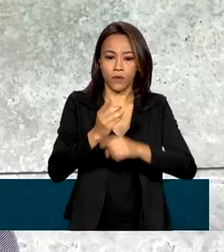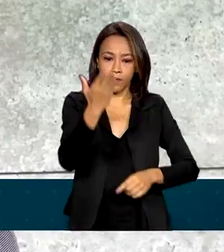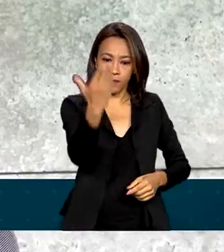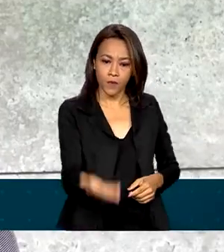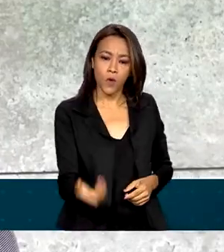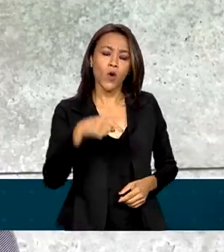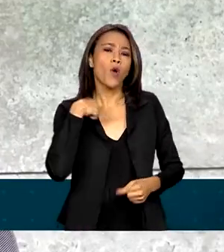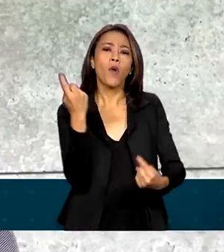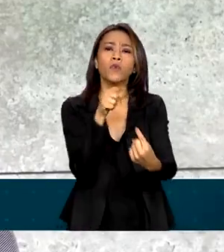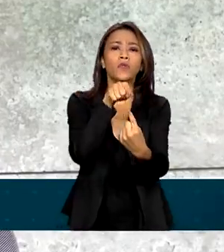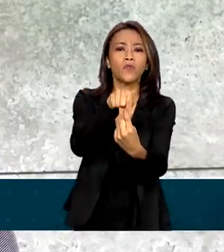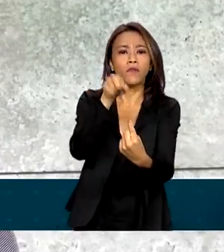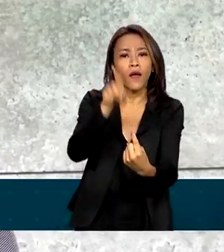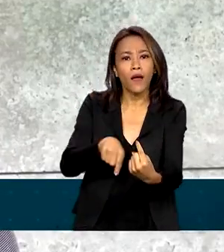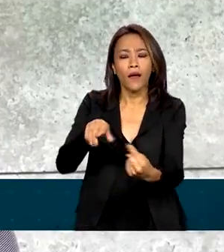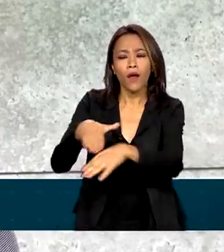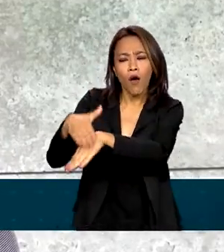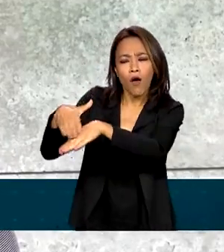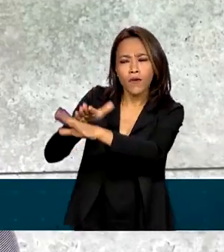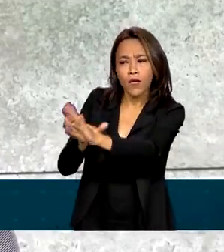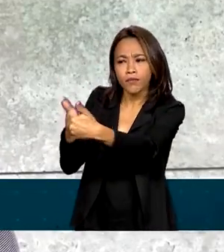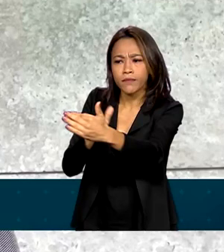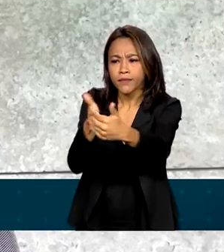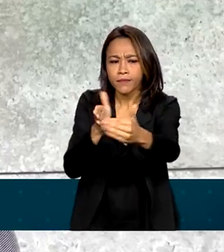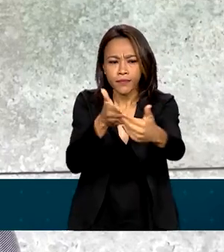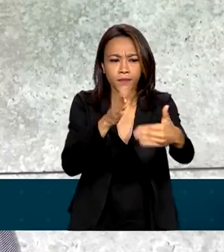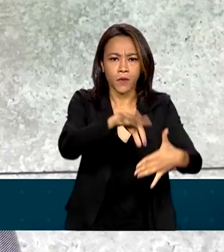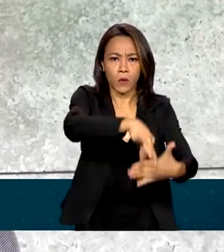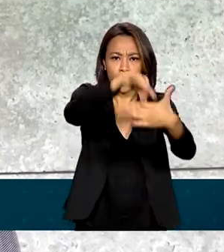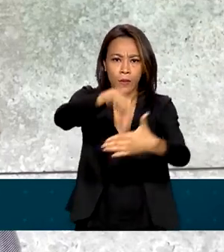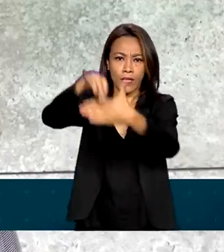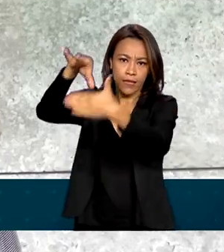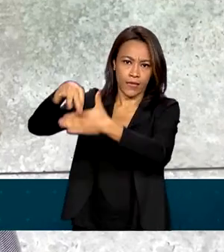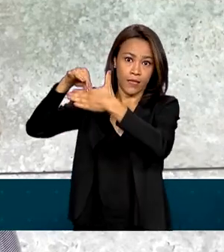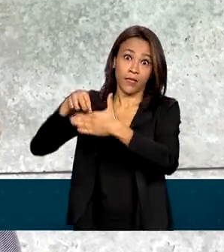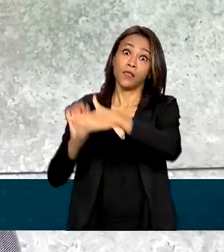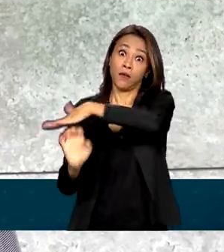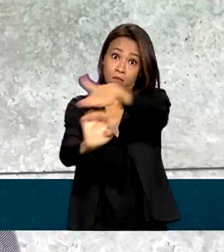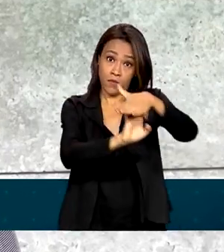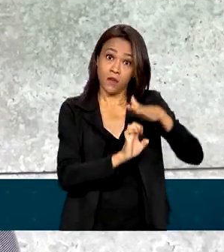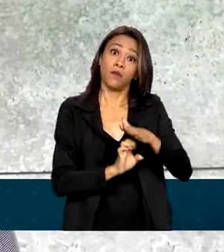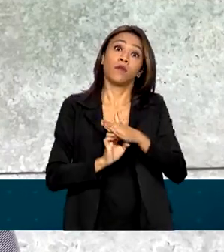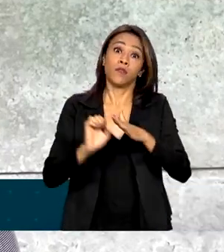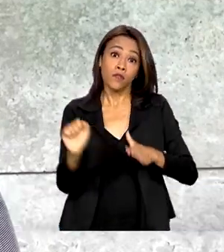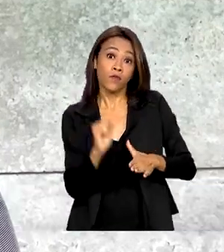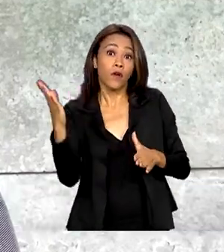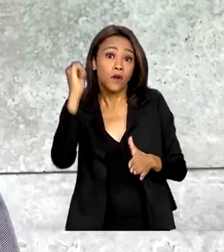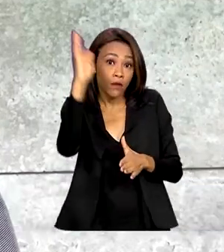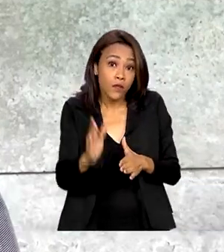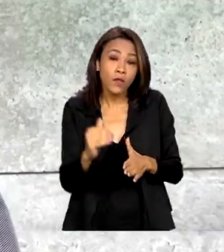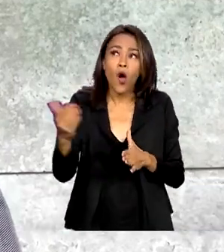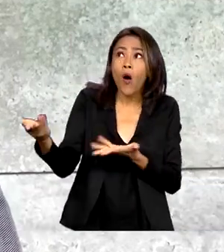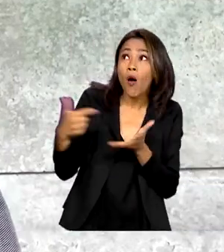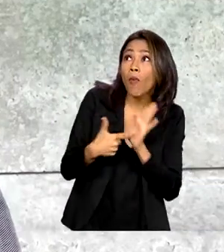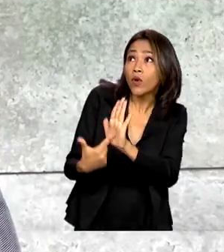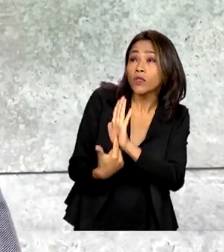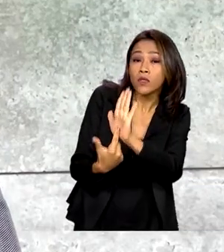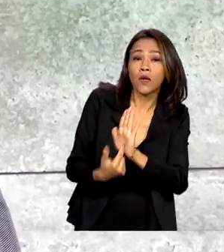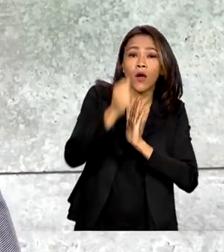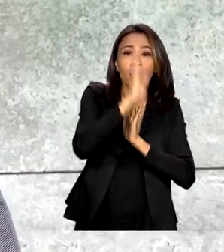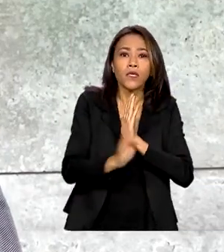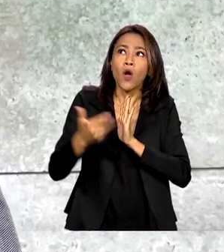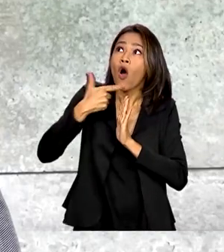grandes lideranças, com grandes empresários estrangeiros, para mostrar ao Brasil as oportunidades de investimentos e qual